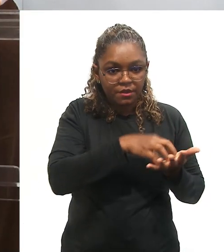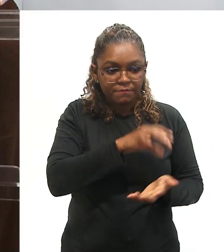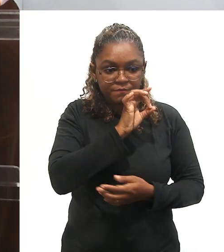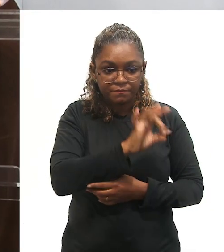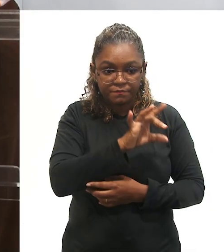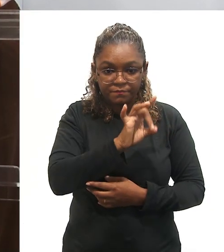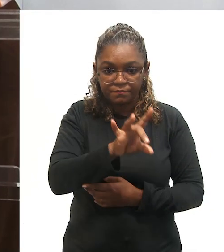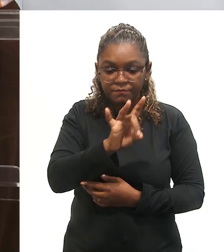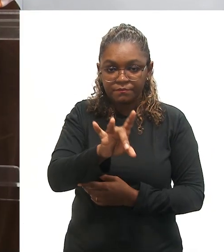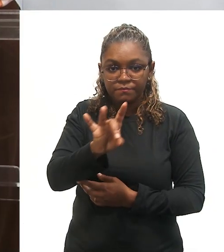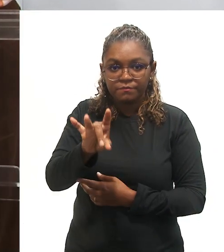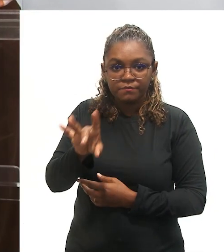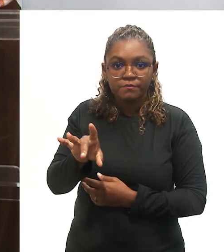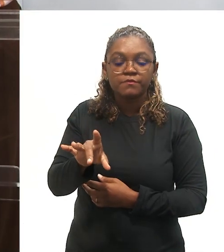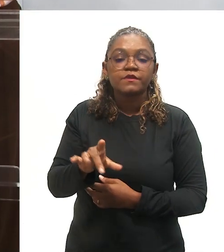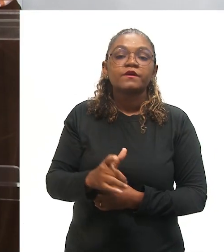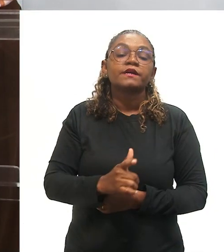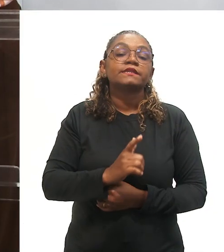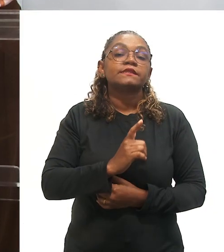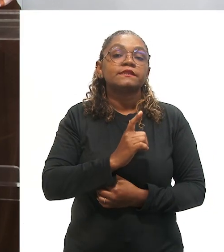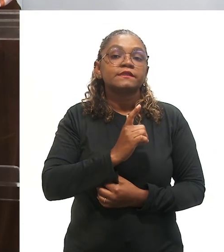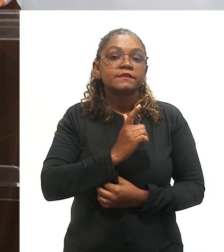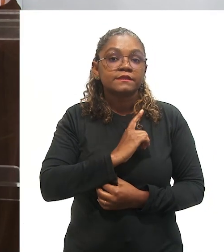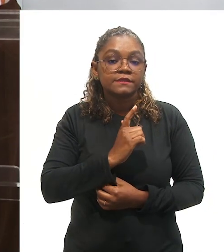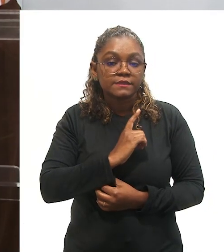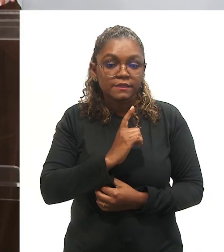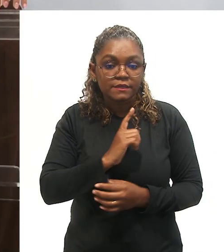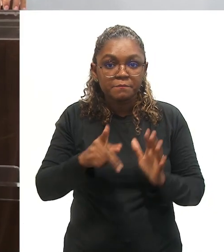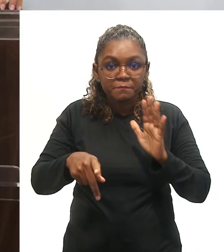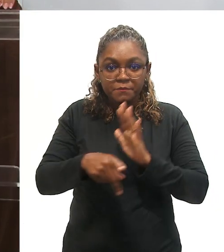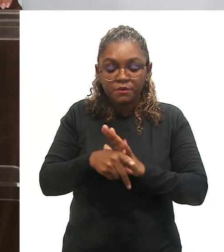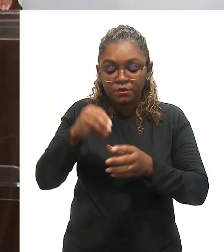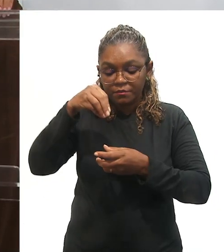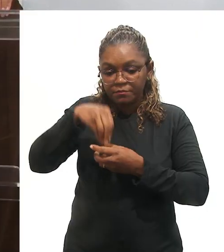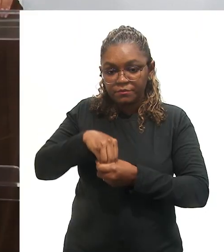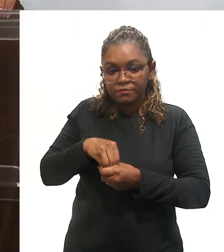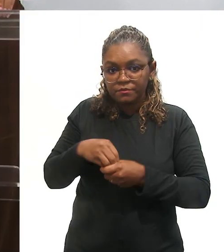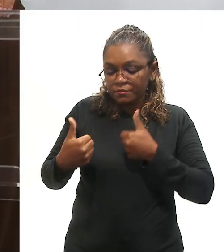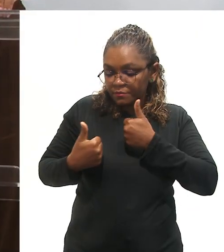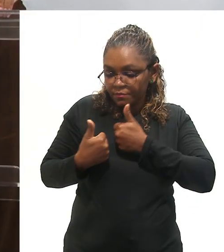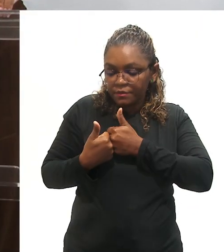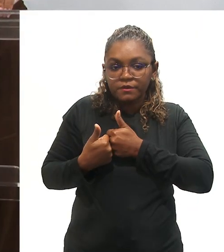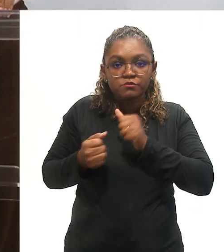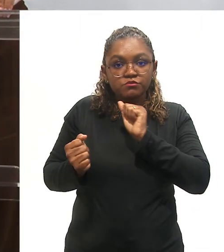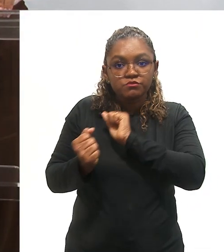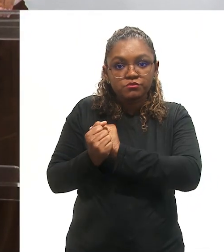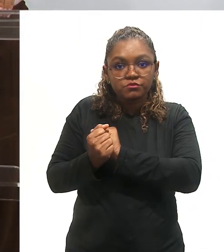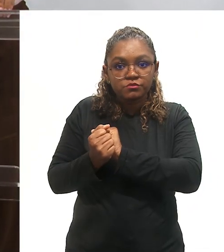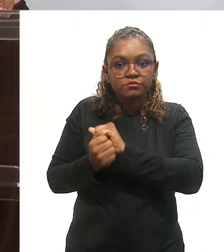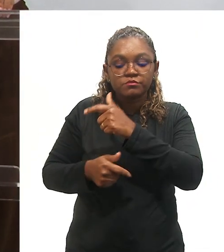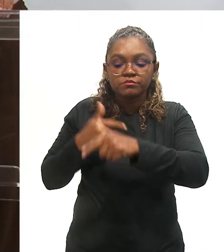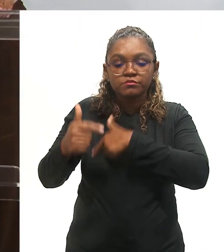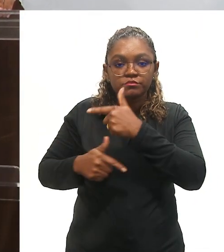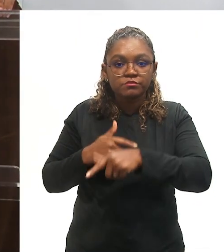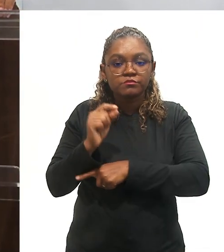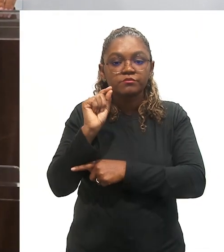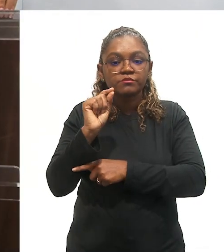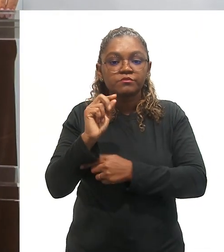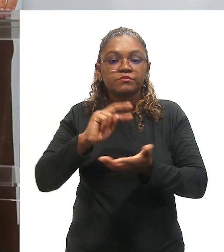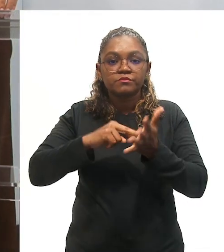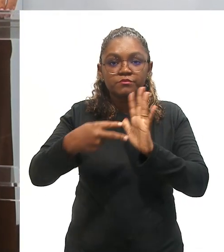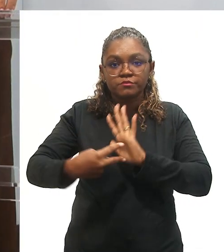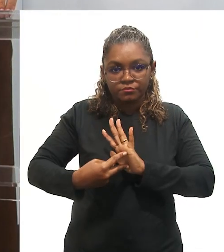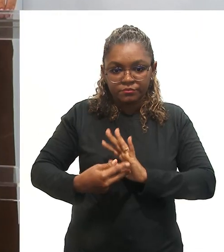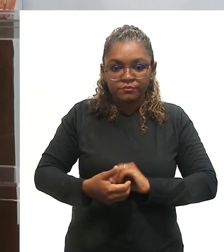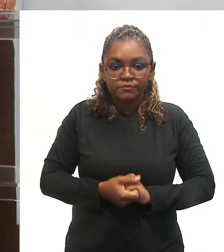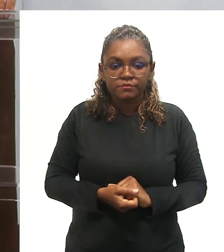sua setorial de controle interno, ali que vai trabalhar pertinho do gestor, que é um